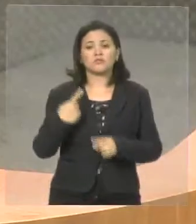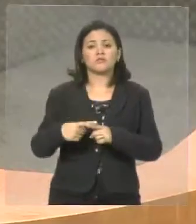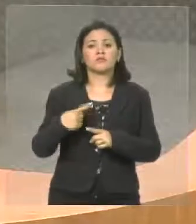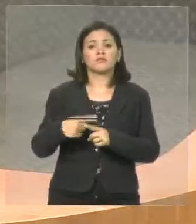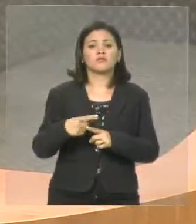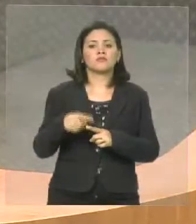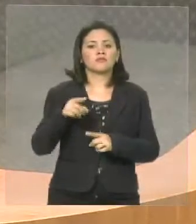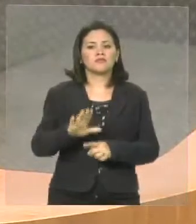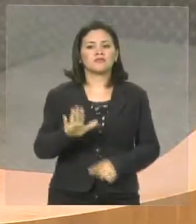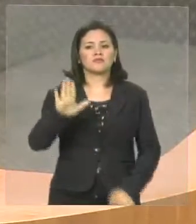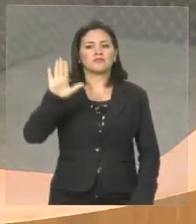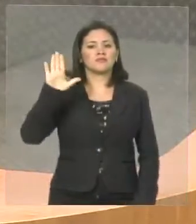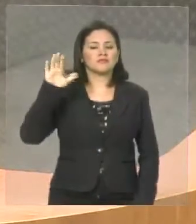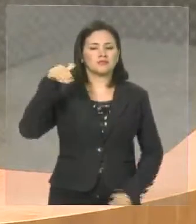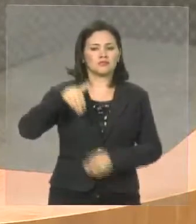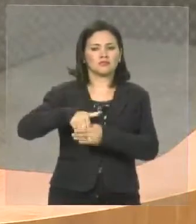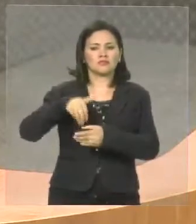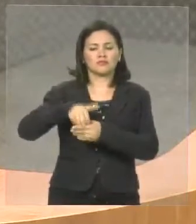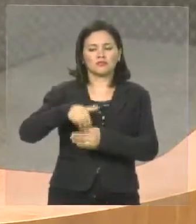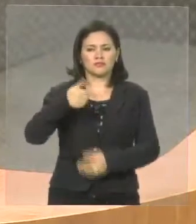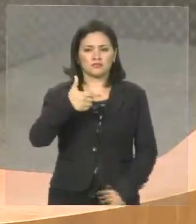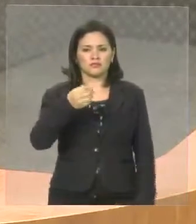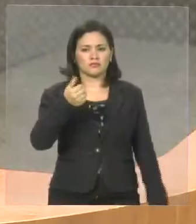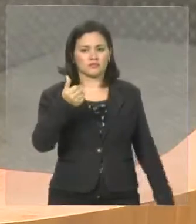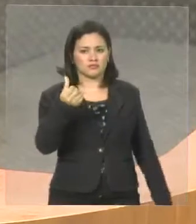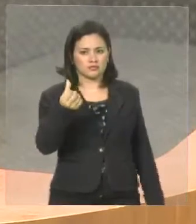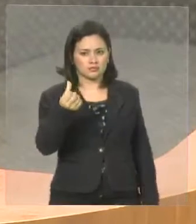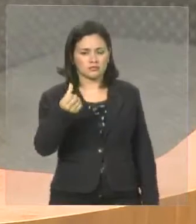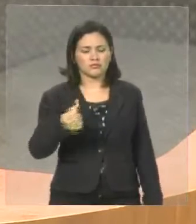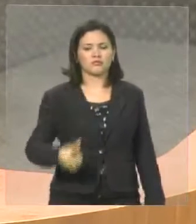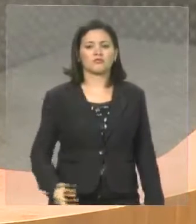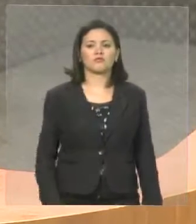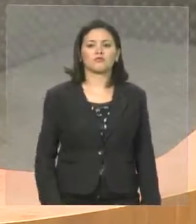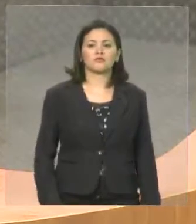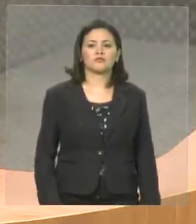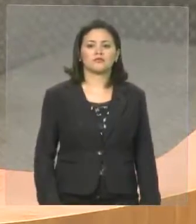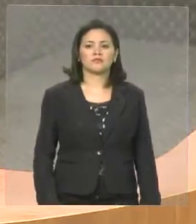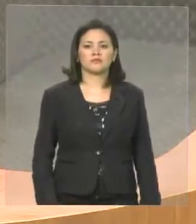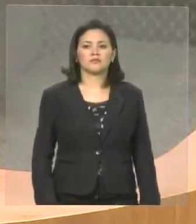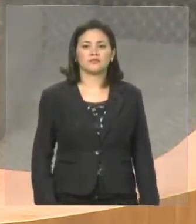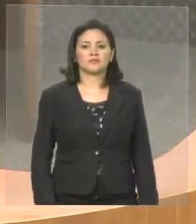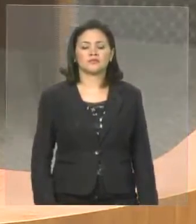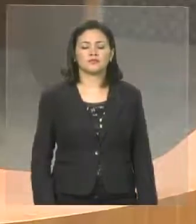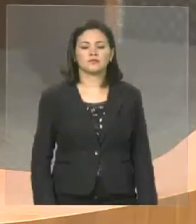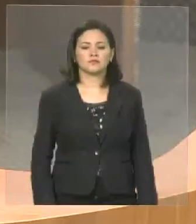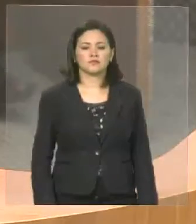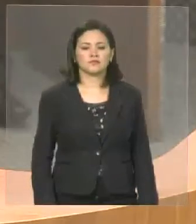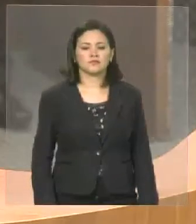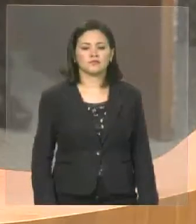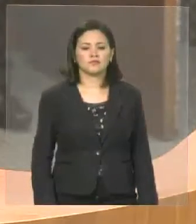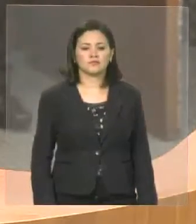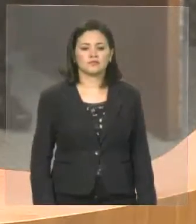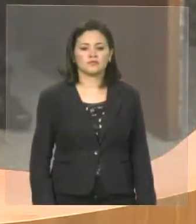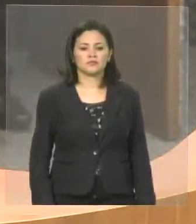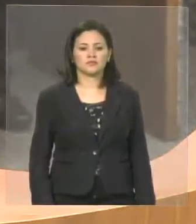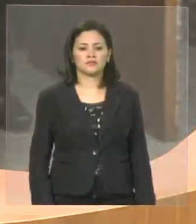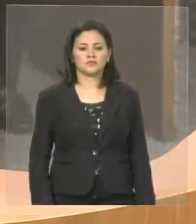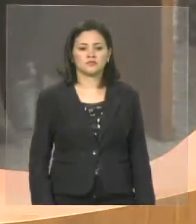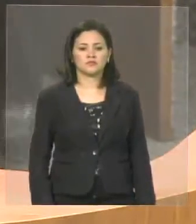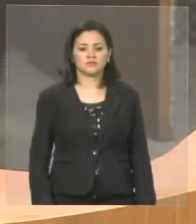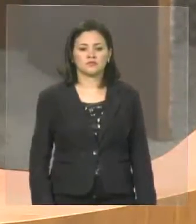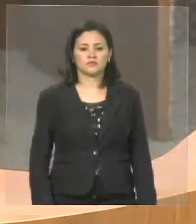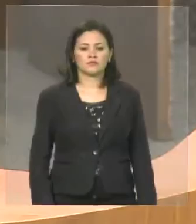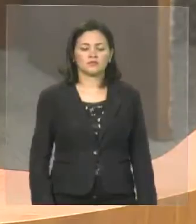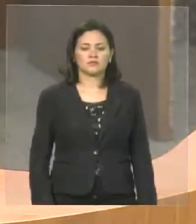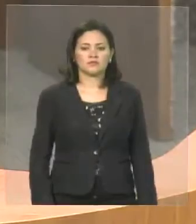Não obstante, fizemos um contraponto nessa casa, um posicionamento de oposição